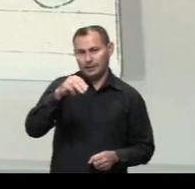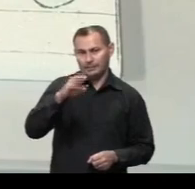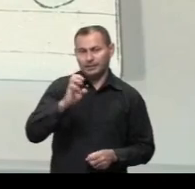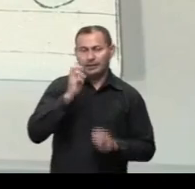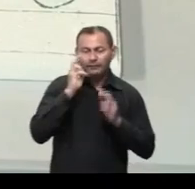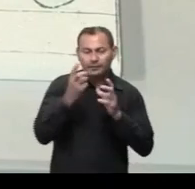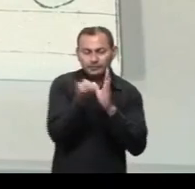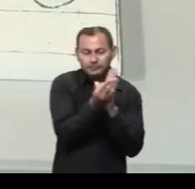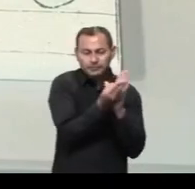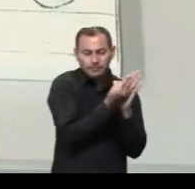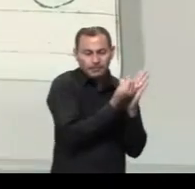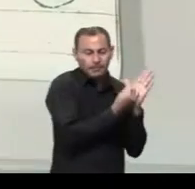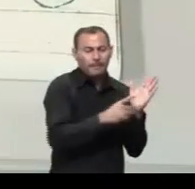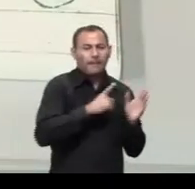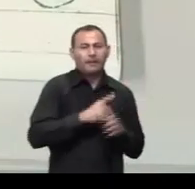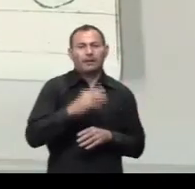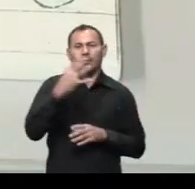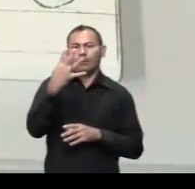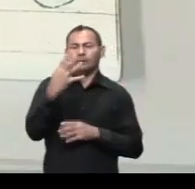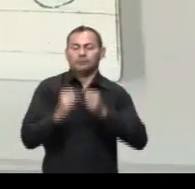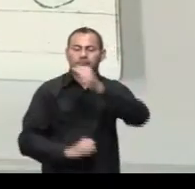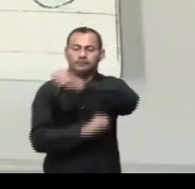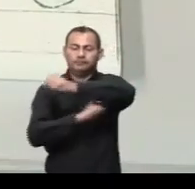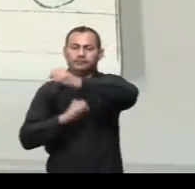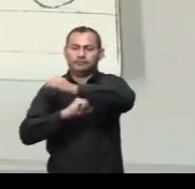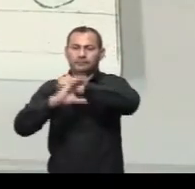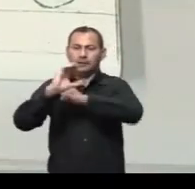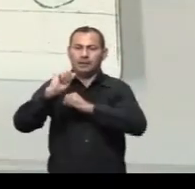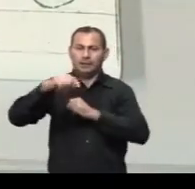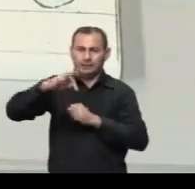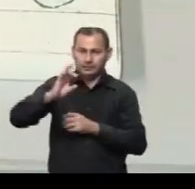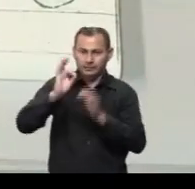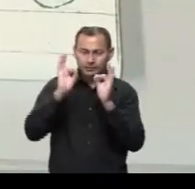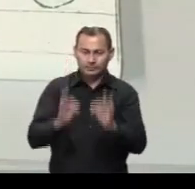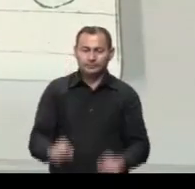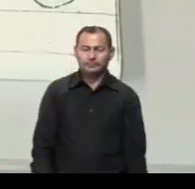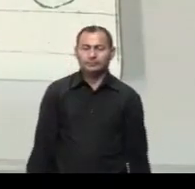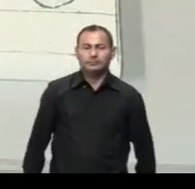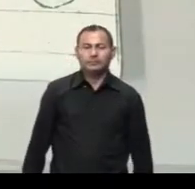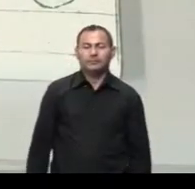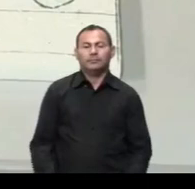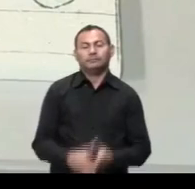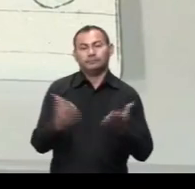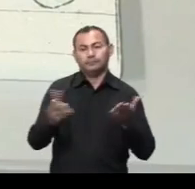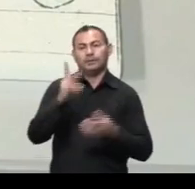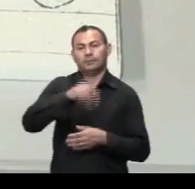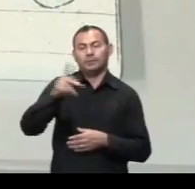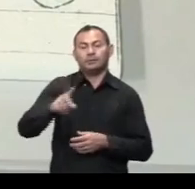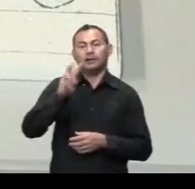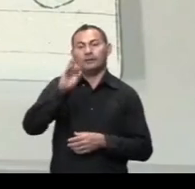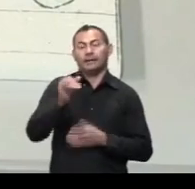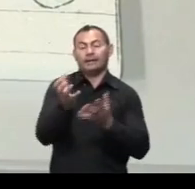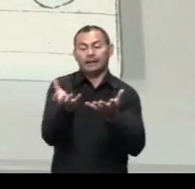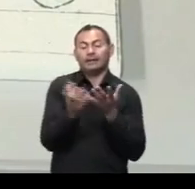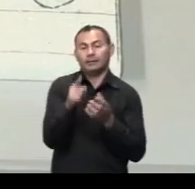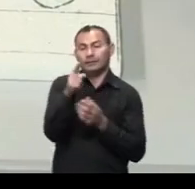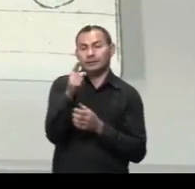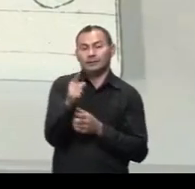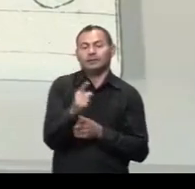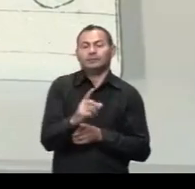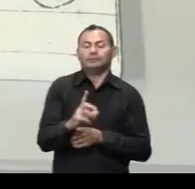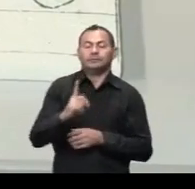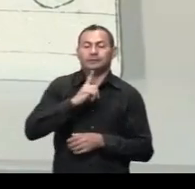ver aqui no desenho que a gente tem 4 pilarzinhos aqui no canto, tudo bem? Então, é isso que o professor vai querer que